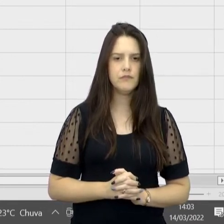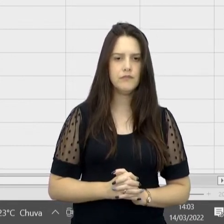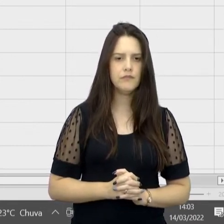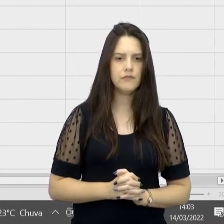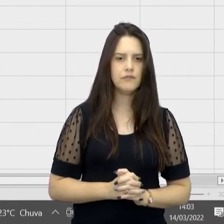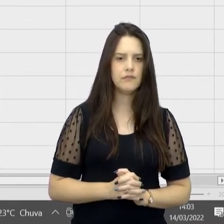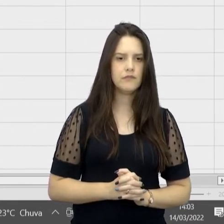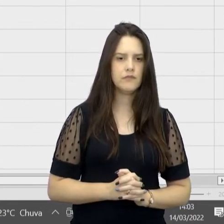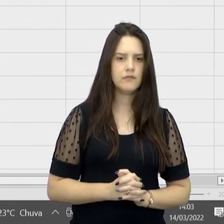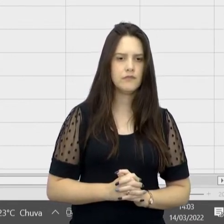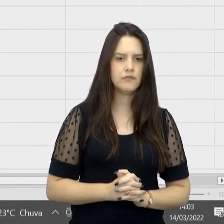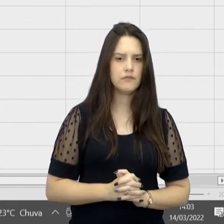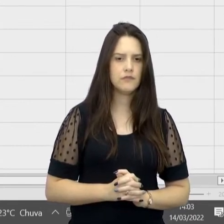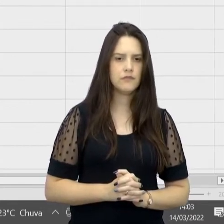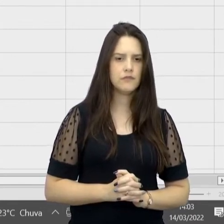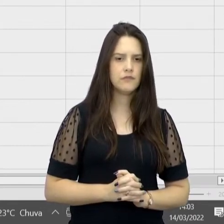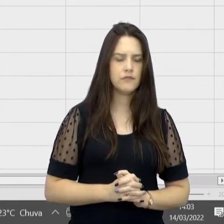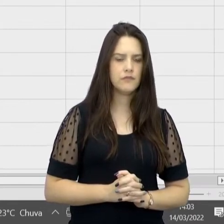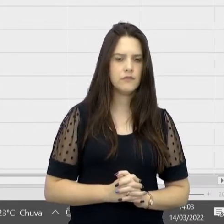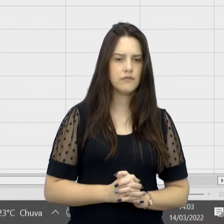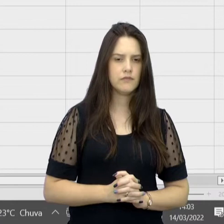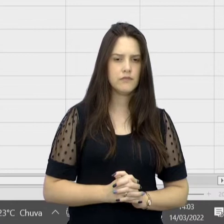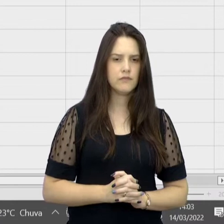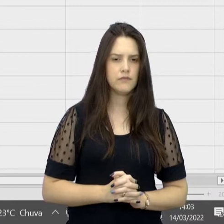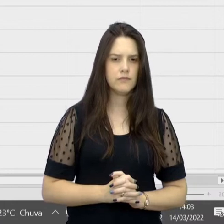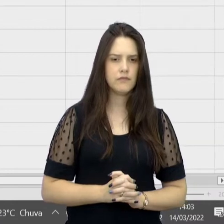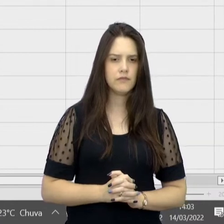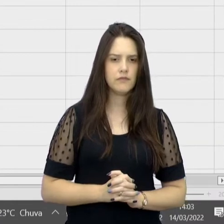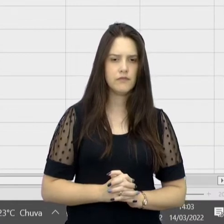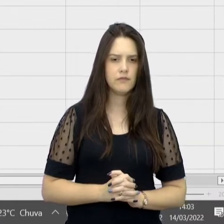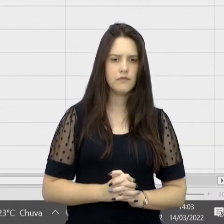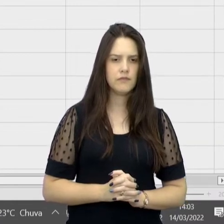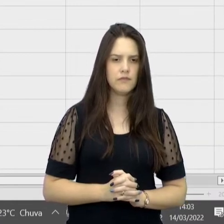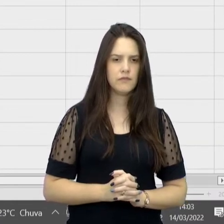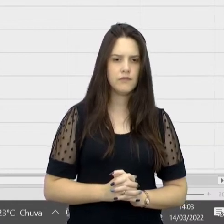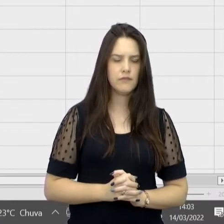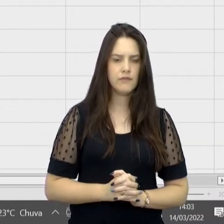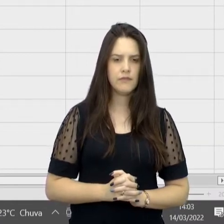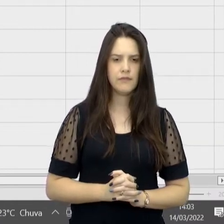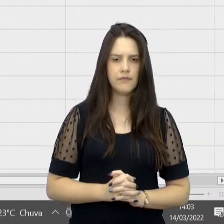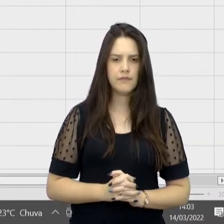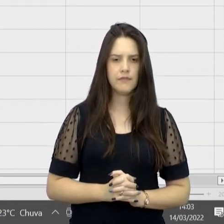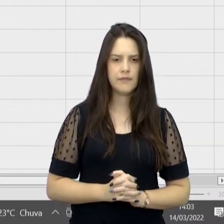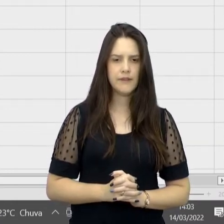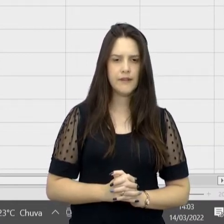Ele não está indo 99, porque acho que tem um 0 a mais.